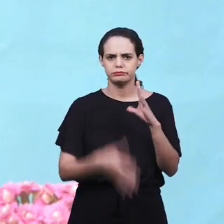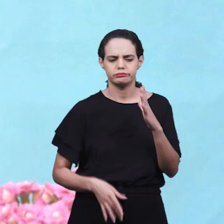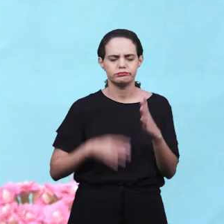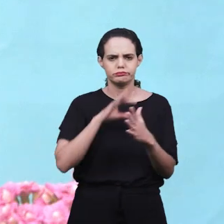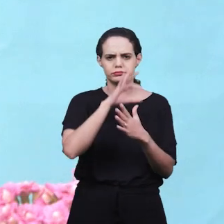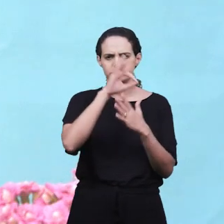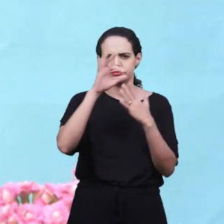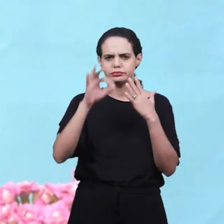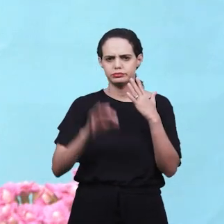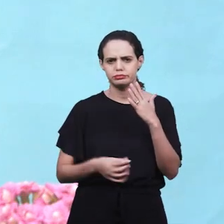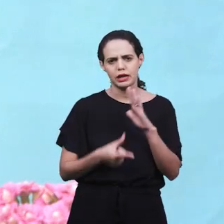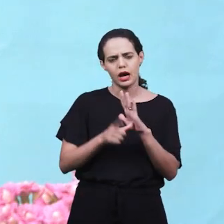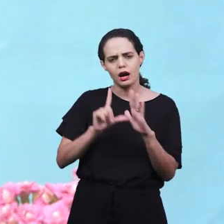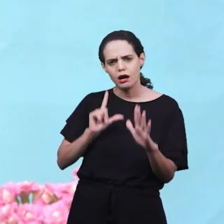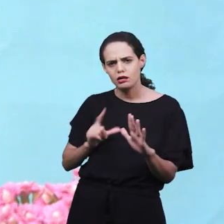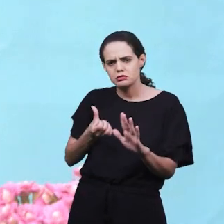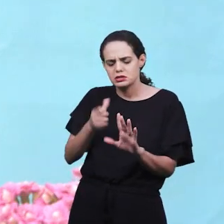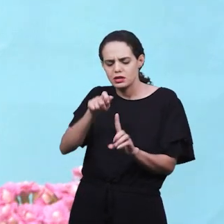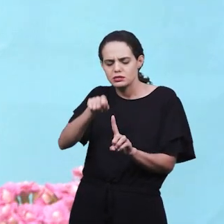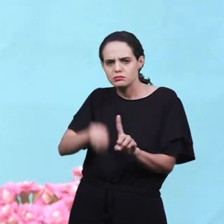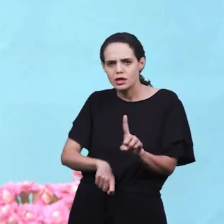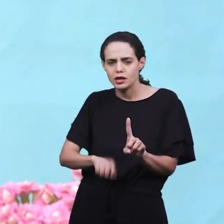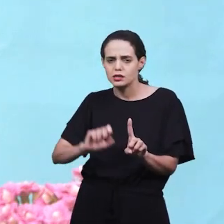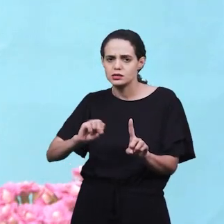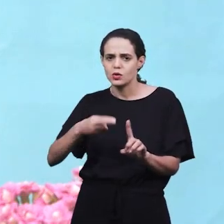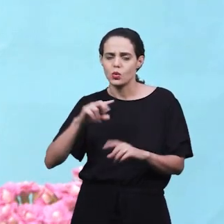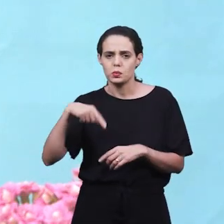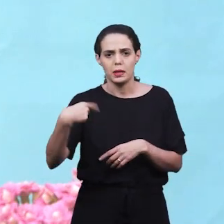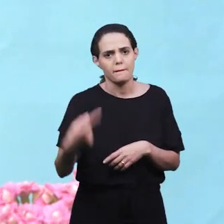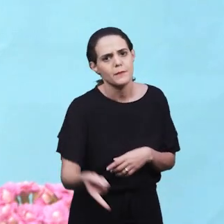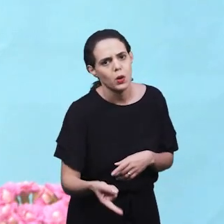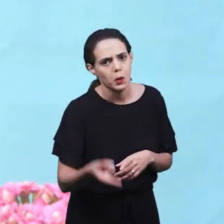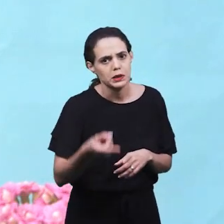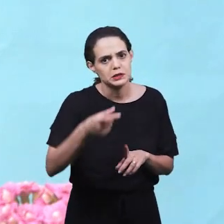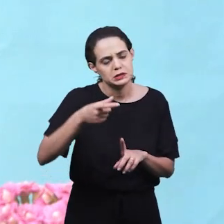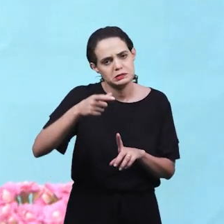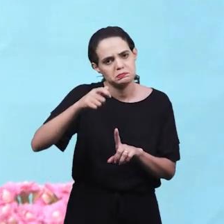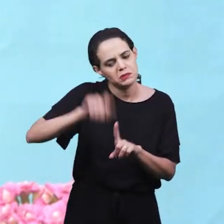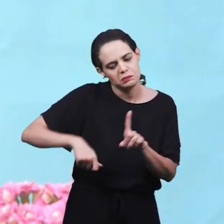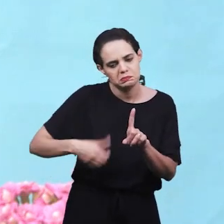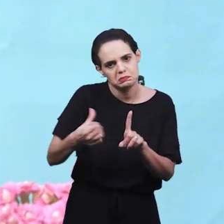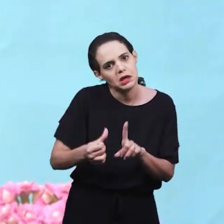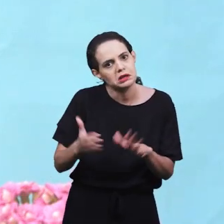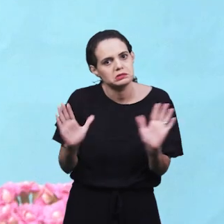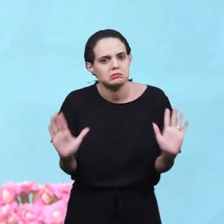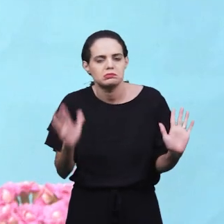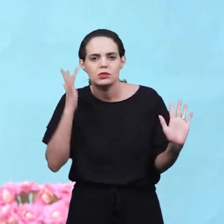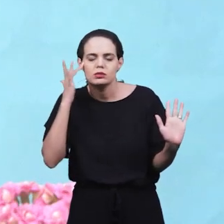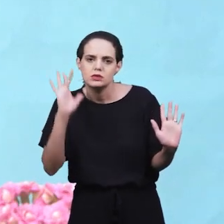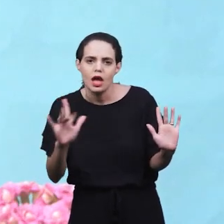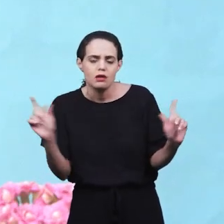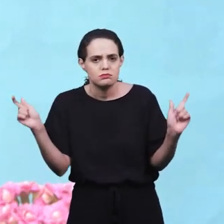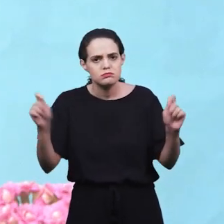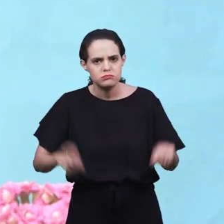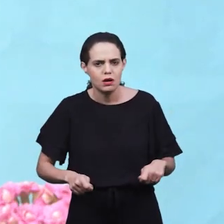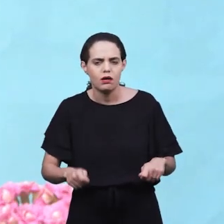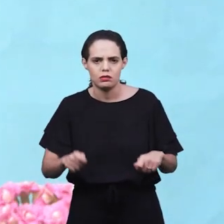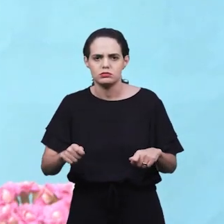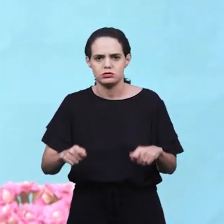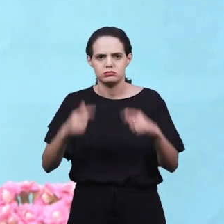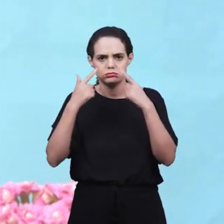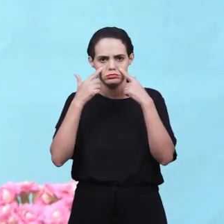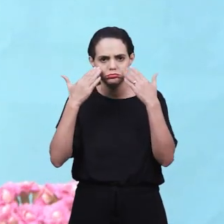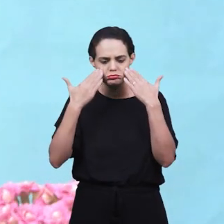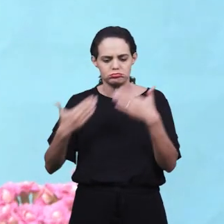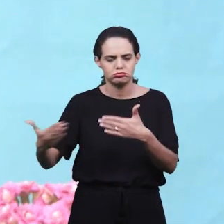6 meses. Por exemplo, um bebê que tem a idade corrigida de 6 meses pode ou não apresentar esses sinais de